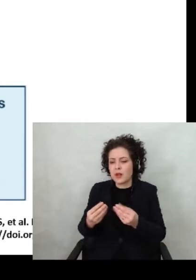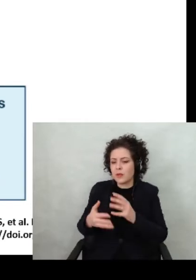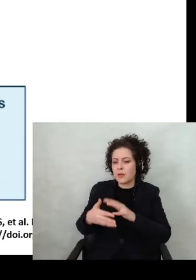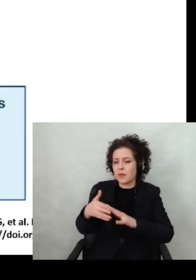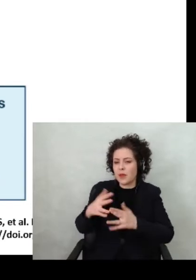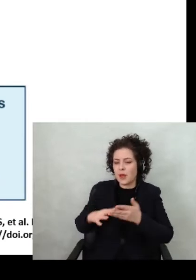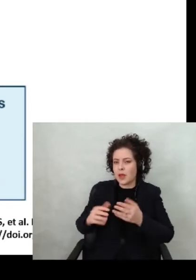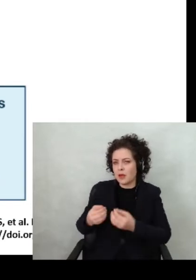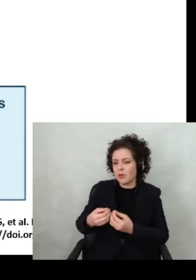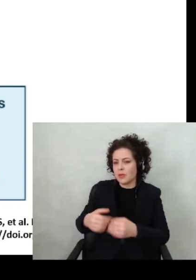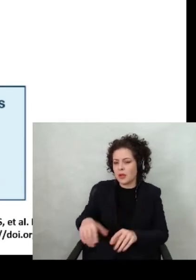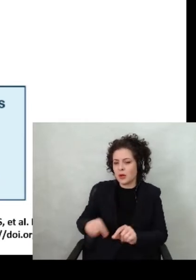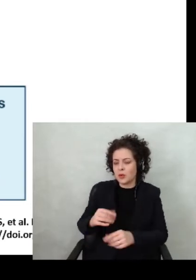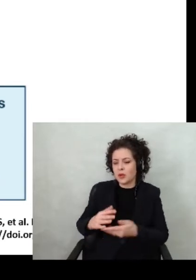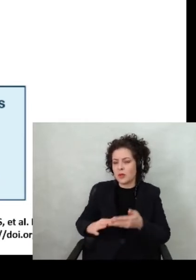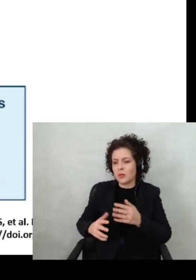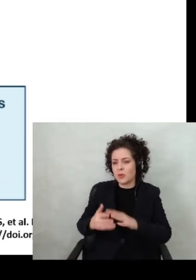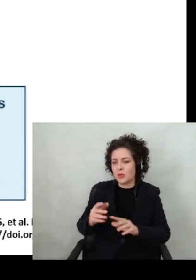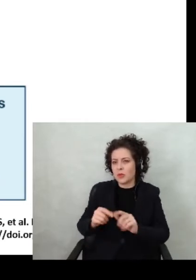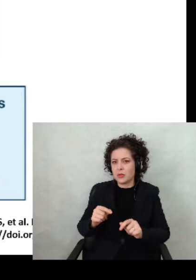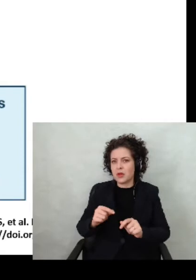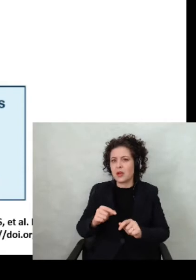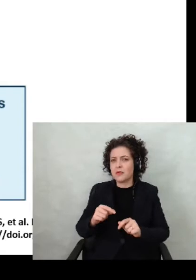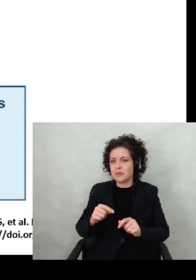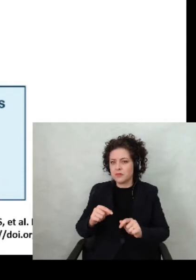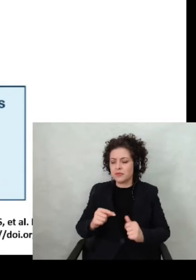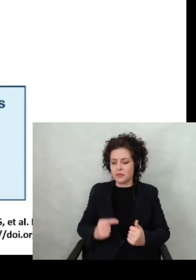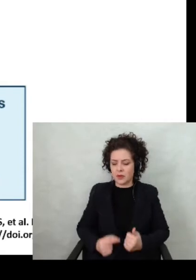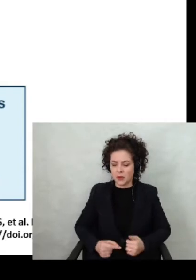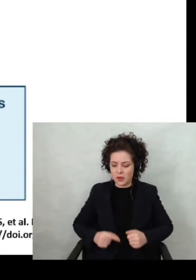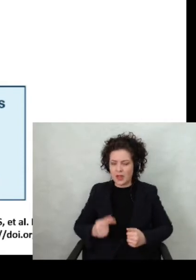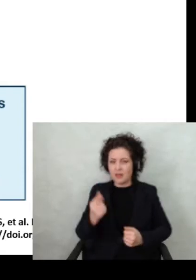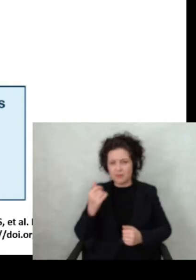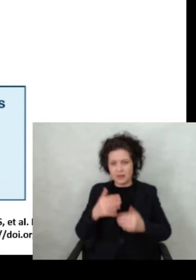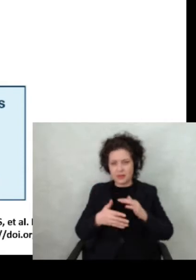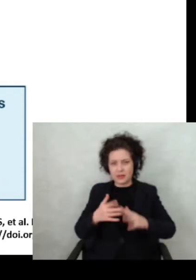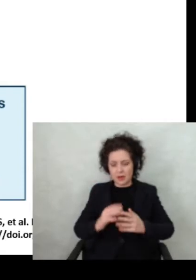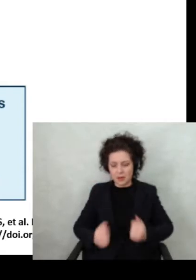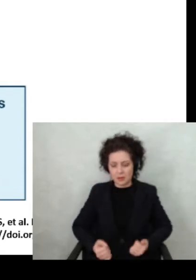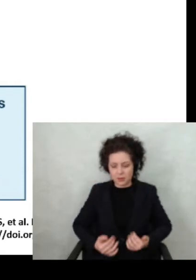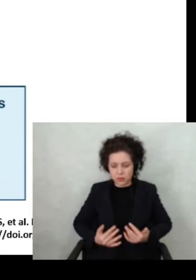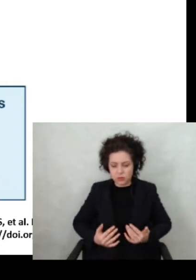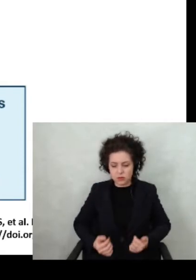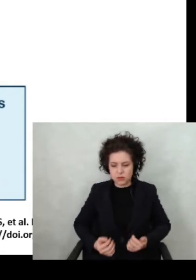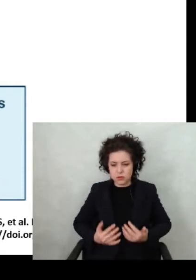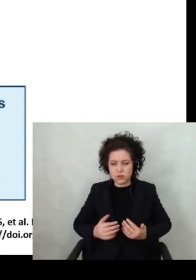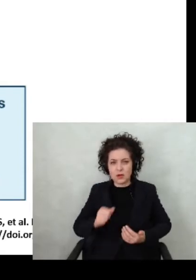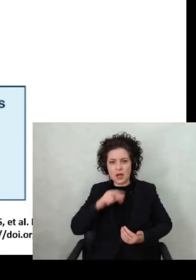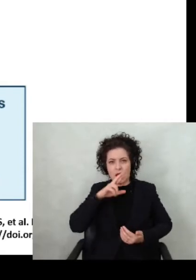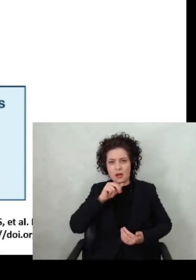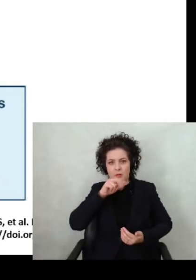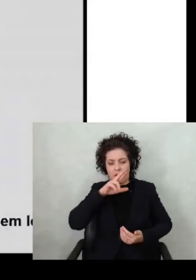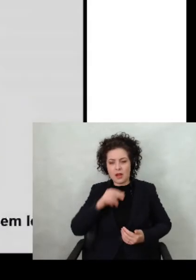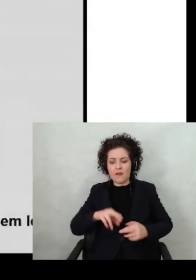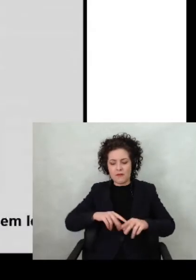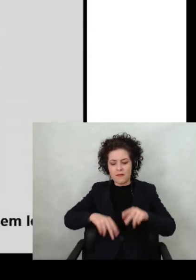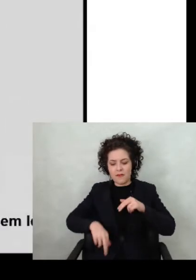perda da relação ventilação-perfusão pulmonar, ela pode provocar danos isquêmicos em vários órgãos e tecidos.